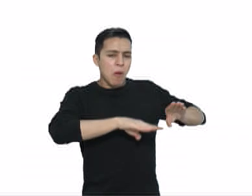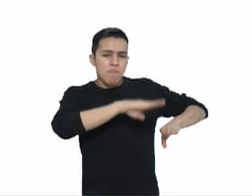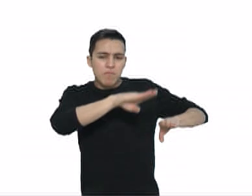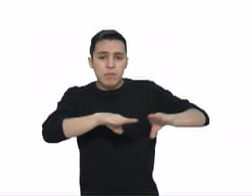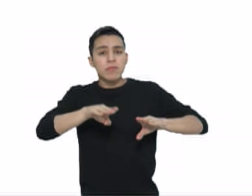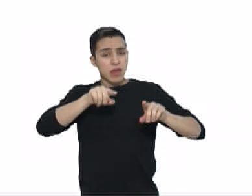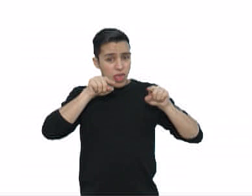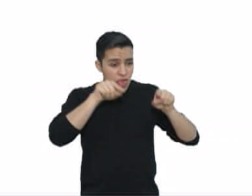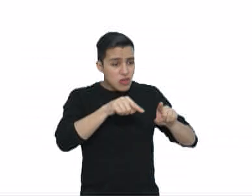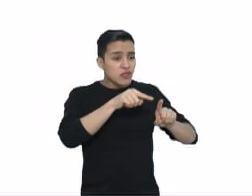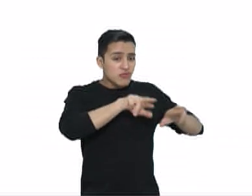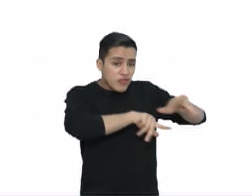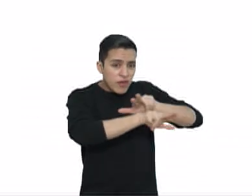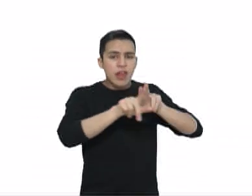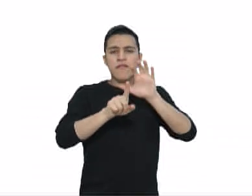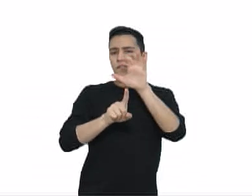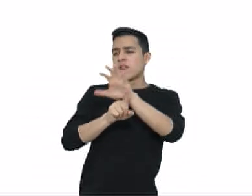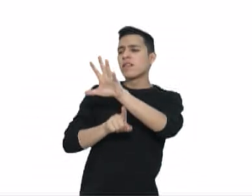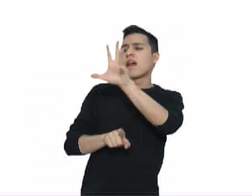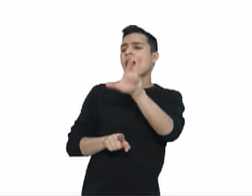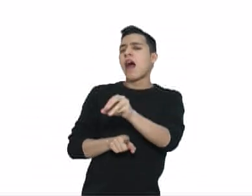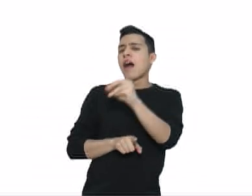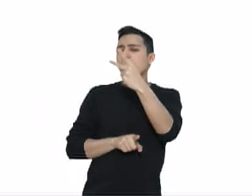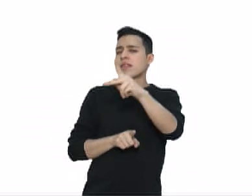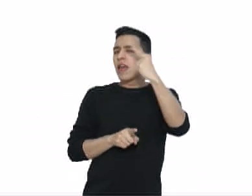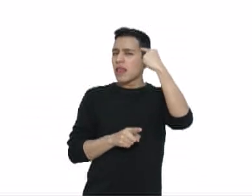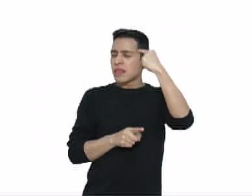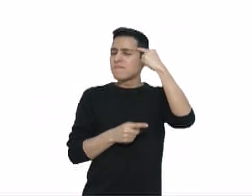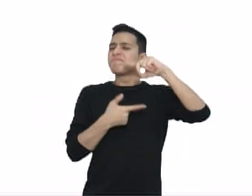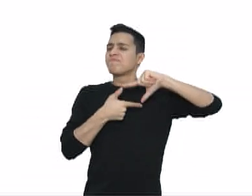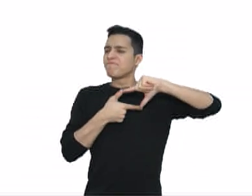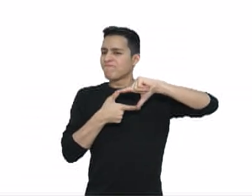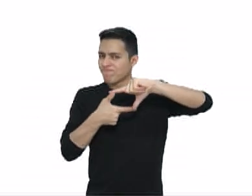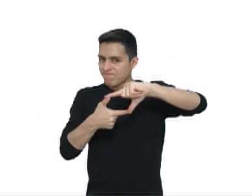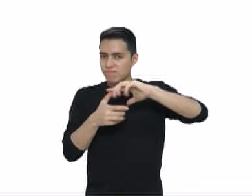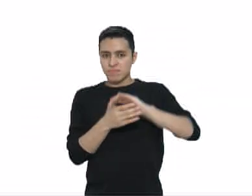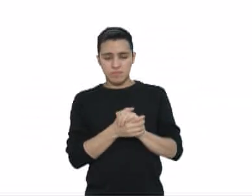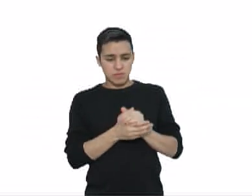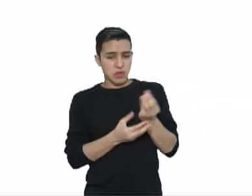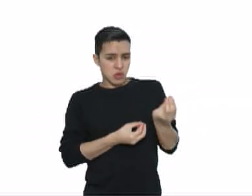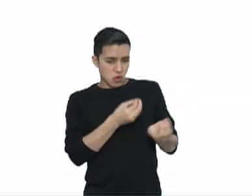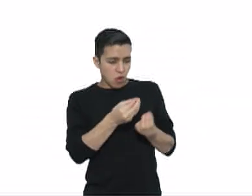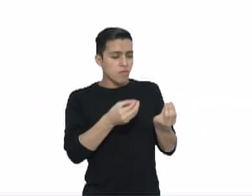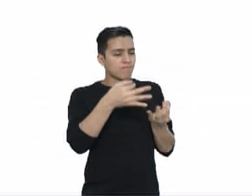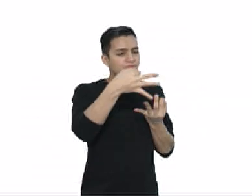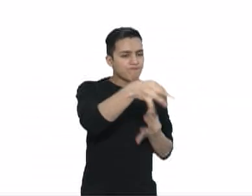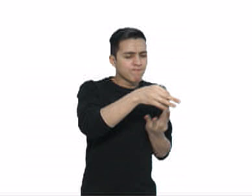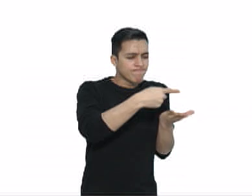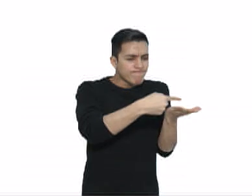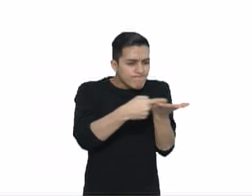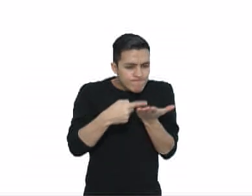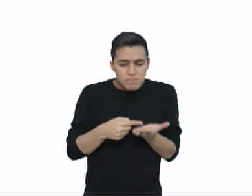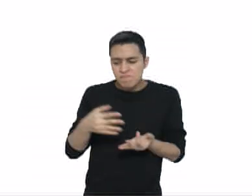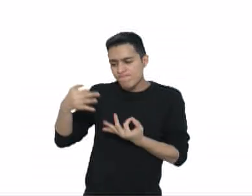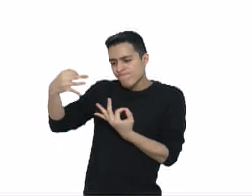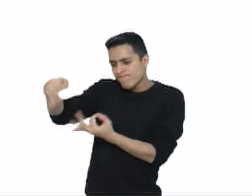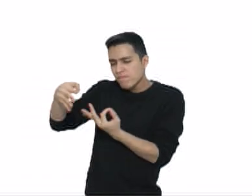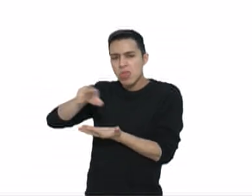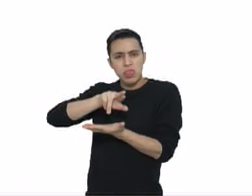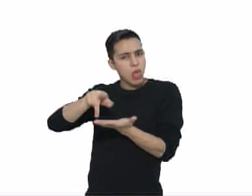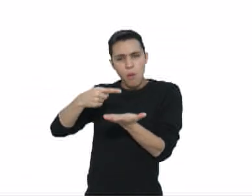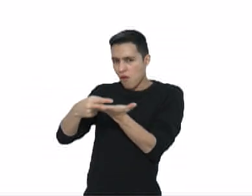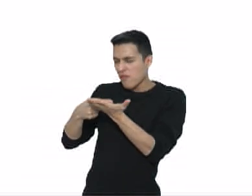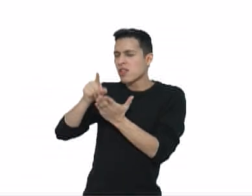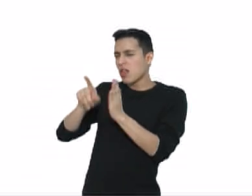nas tradições africanas, sobre a notação musical convencional e sobre a não convencional.